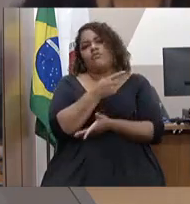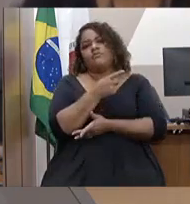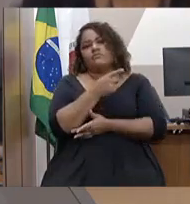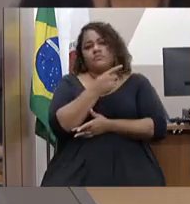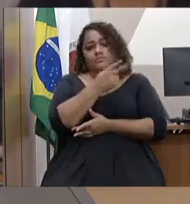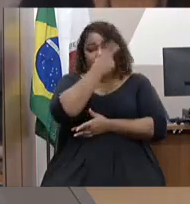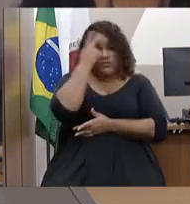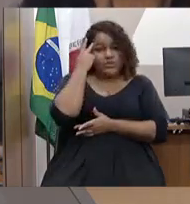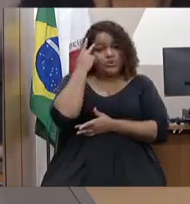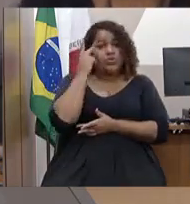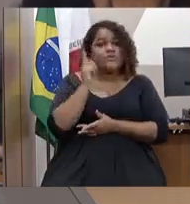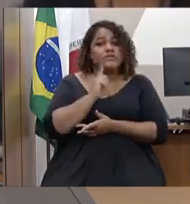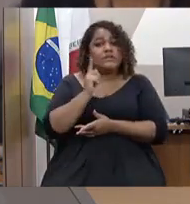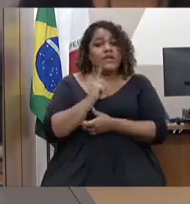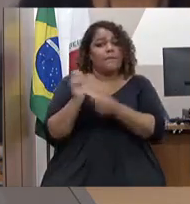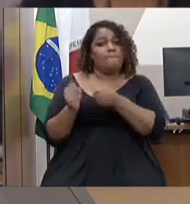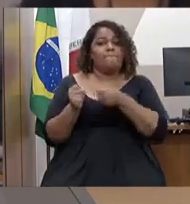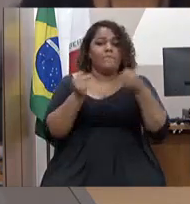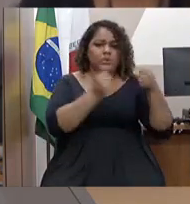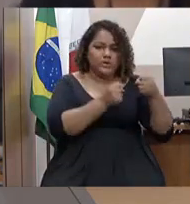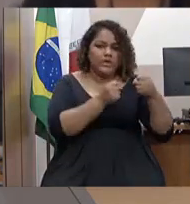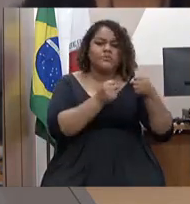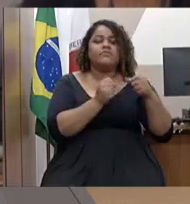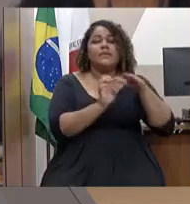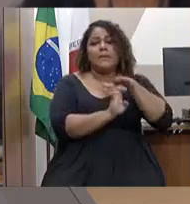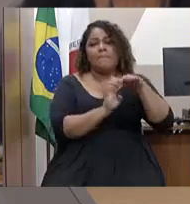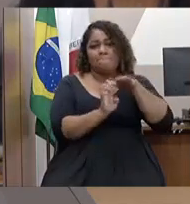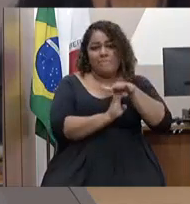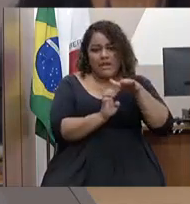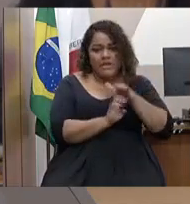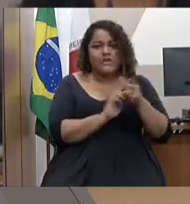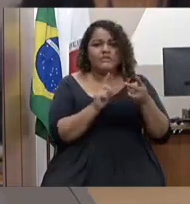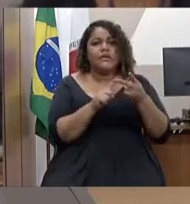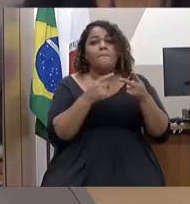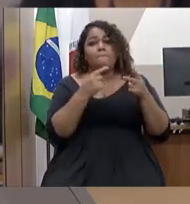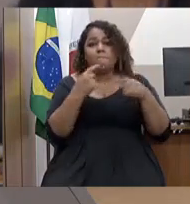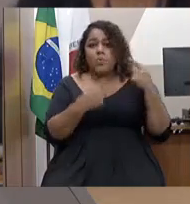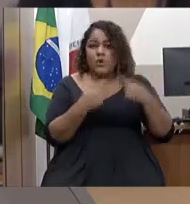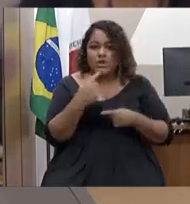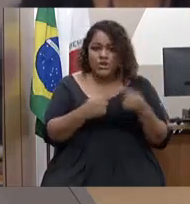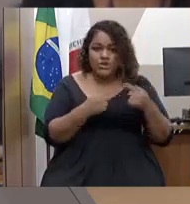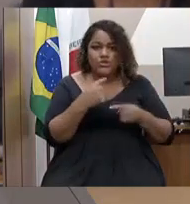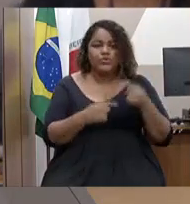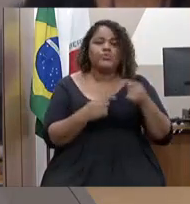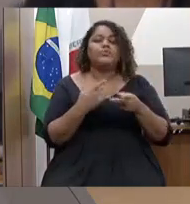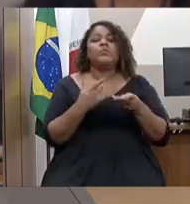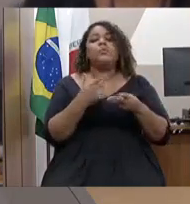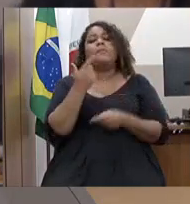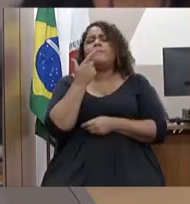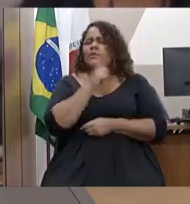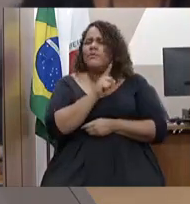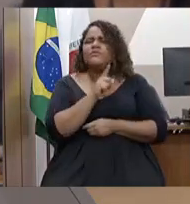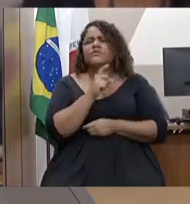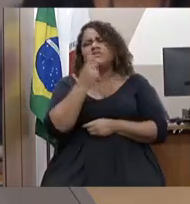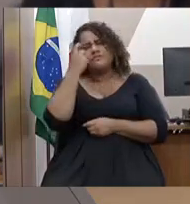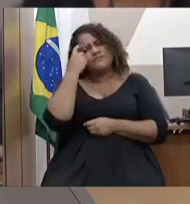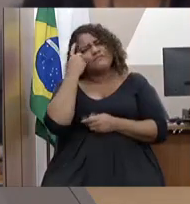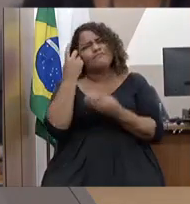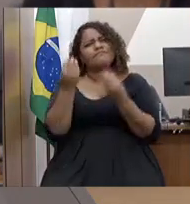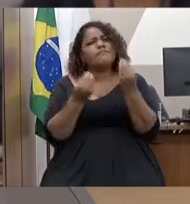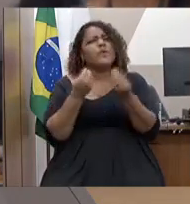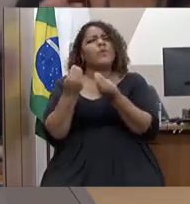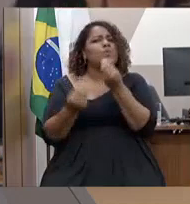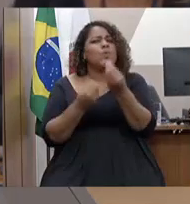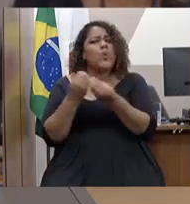das empresas Mas também da política pública como um todo alguma coisa que a gente possa enxergar melhor essa tragédia